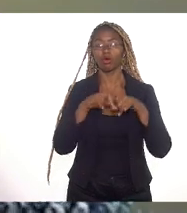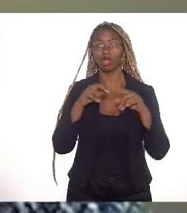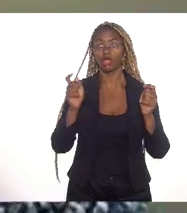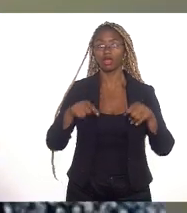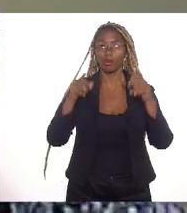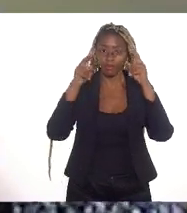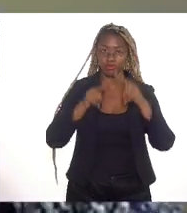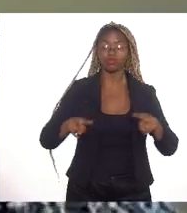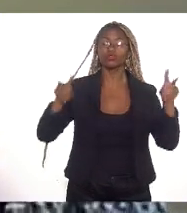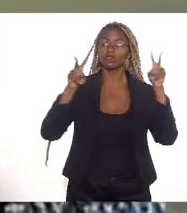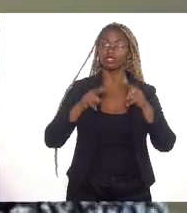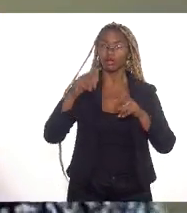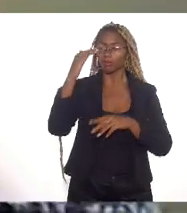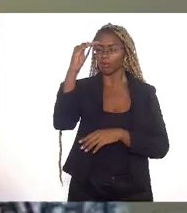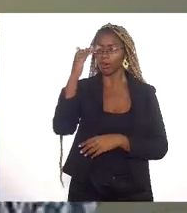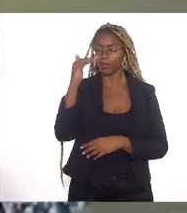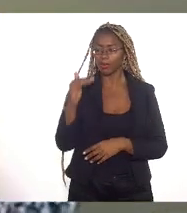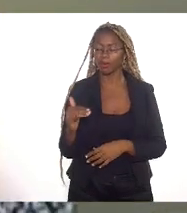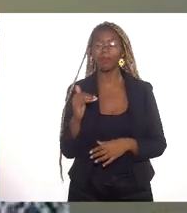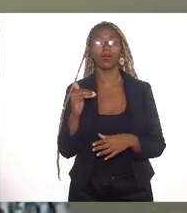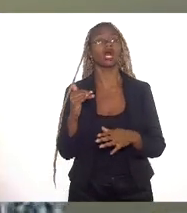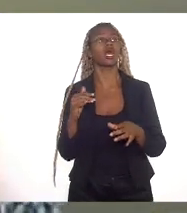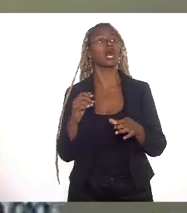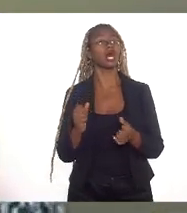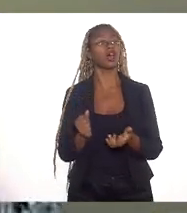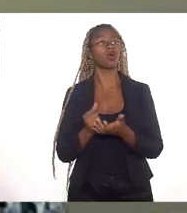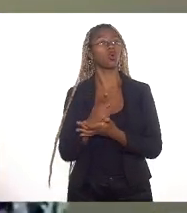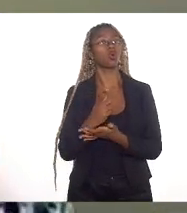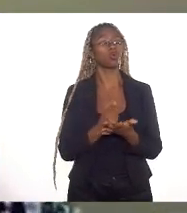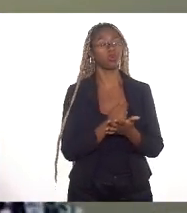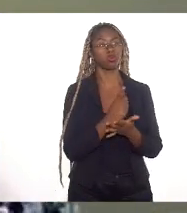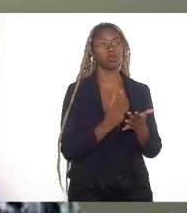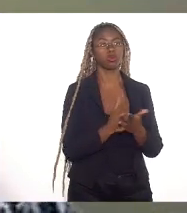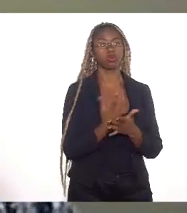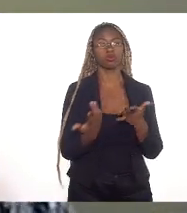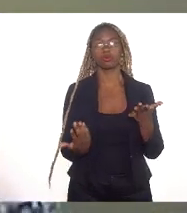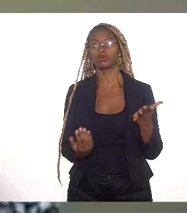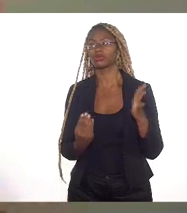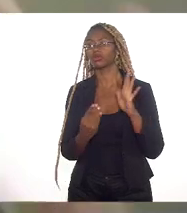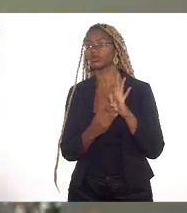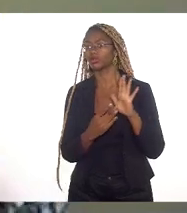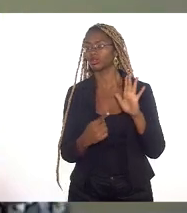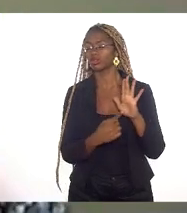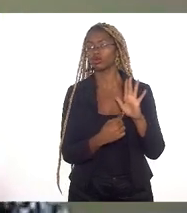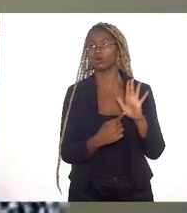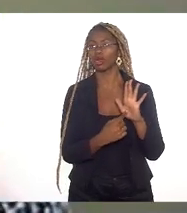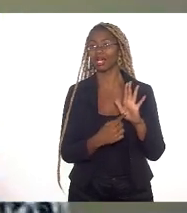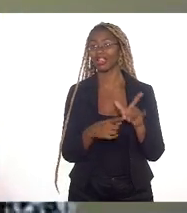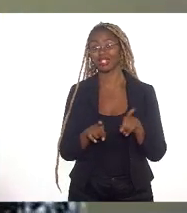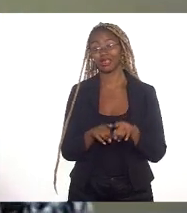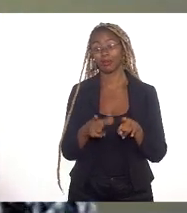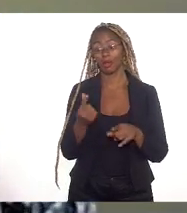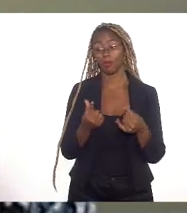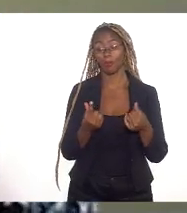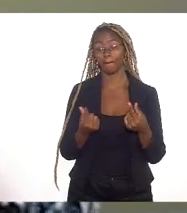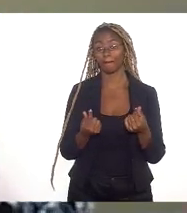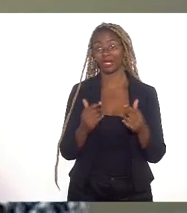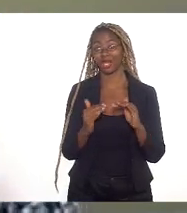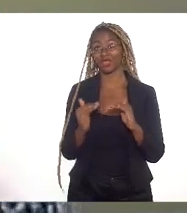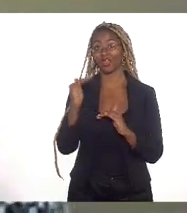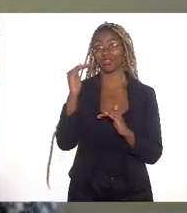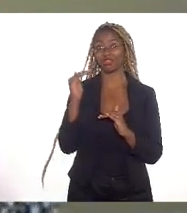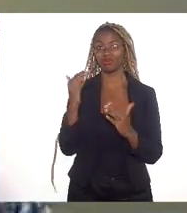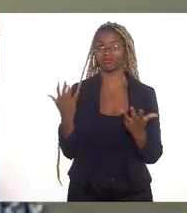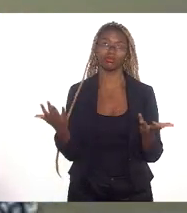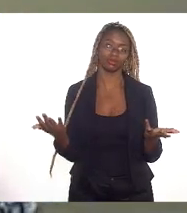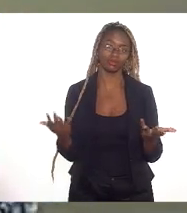visualizar as compras, né, inseridas, e o sobrepreço. Então, é